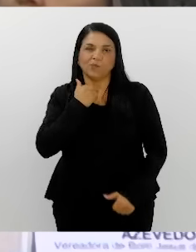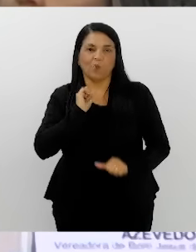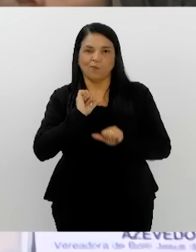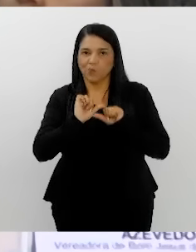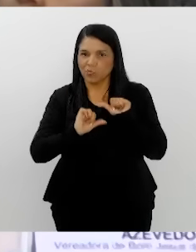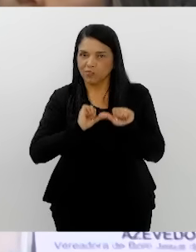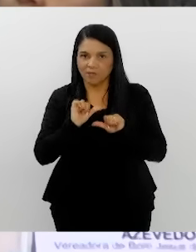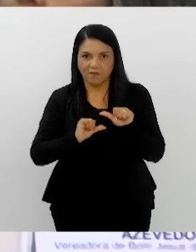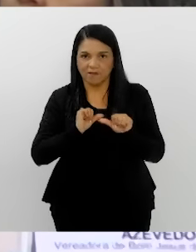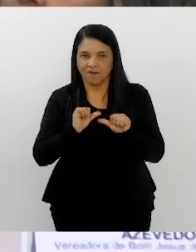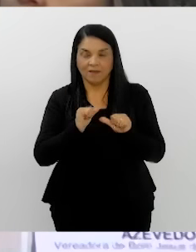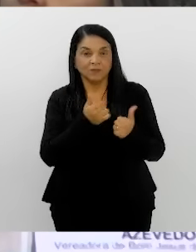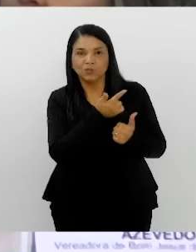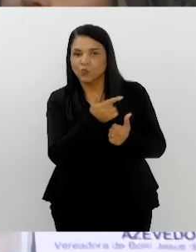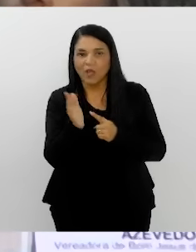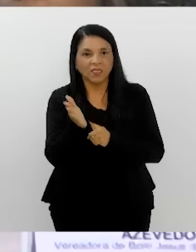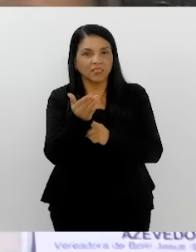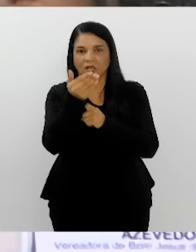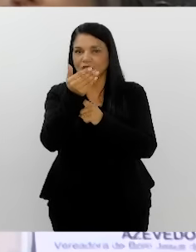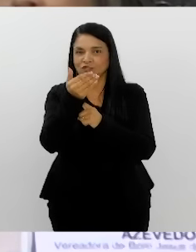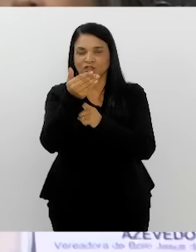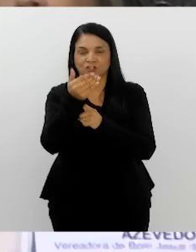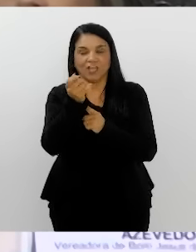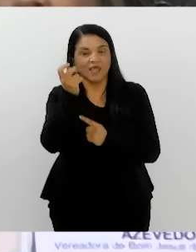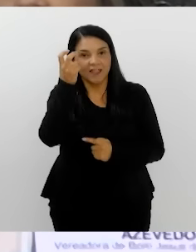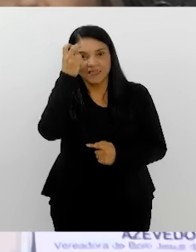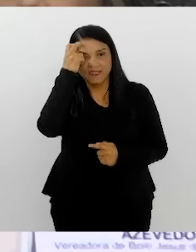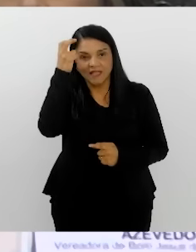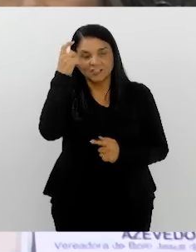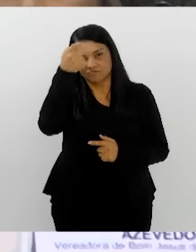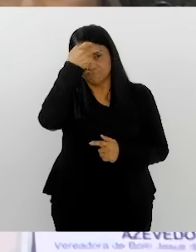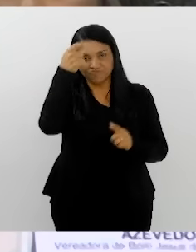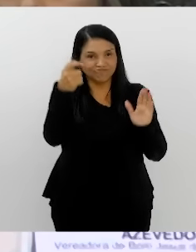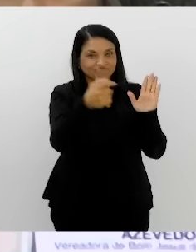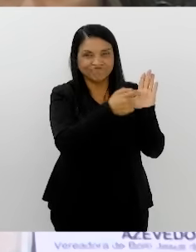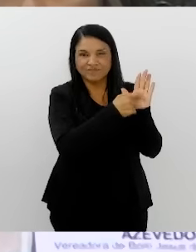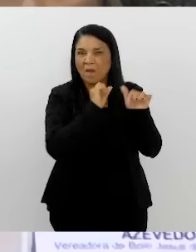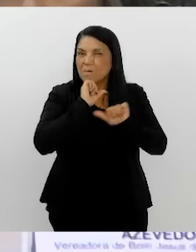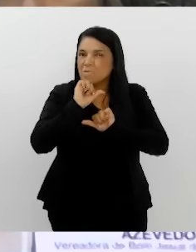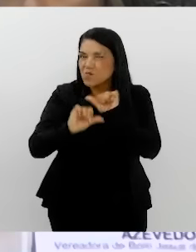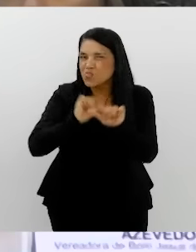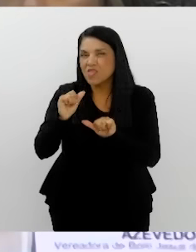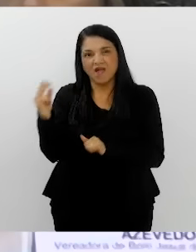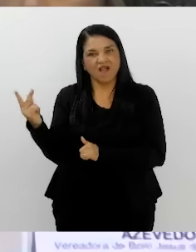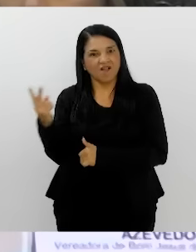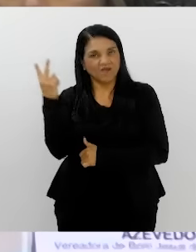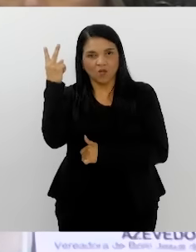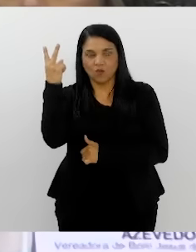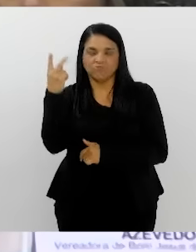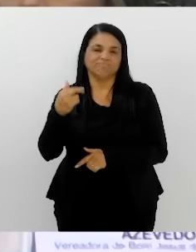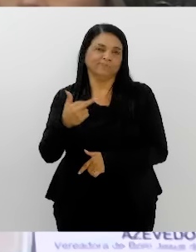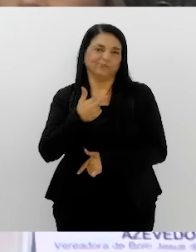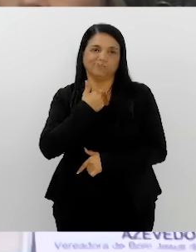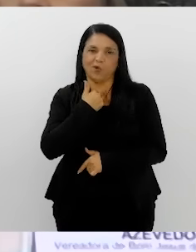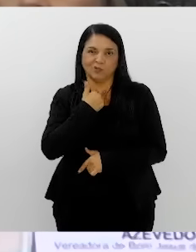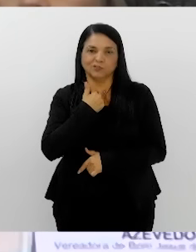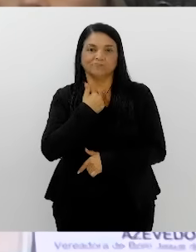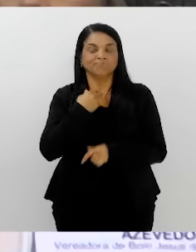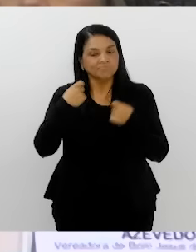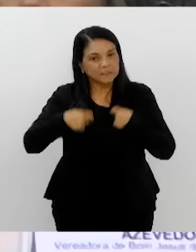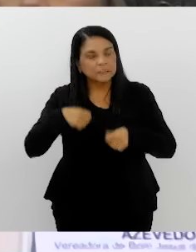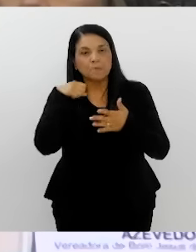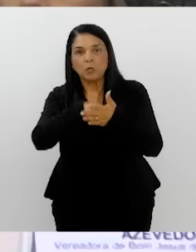há tecnologia, não há inteligência artificial que possa modificar os valores que nós internalizamos, e é isso que nós estamos brigando. A